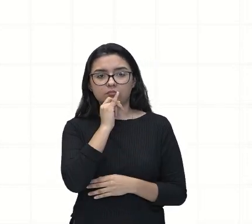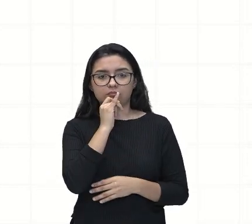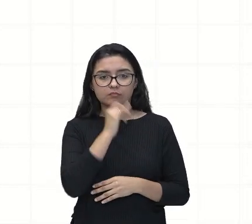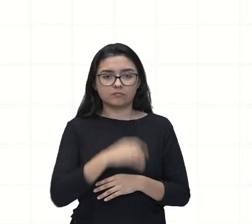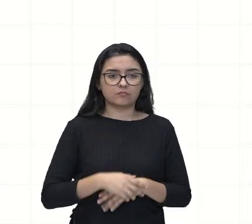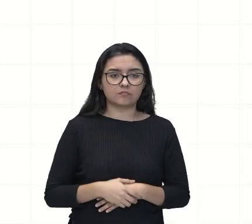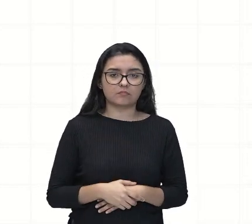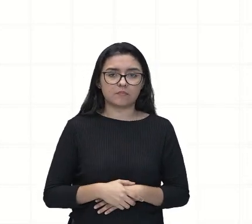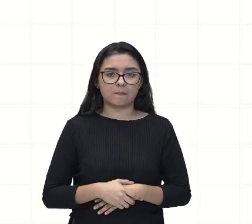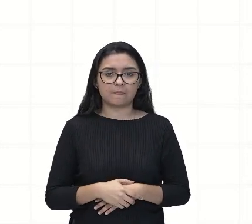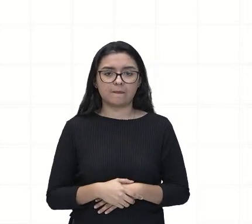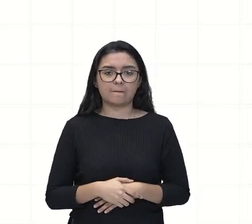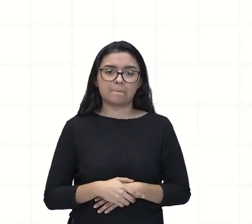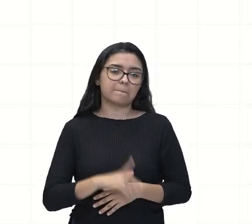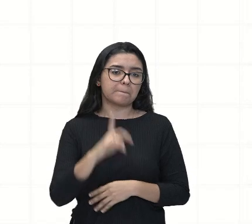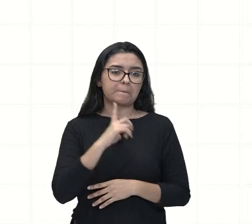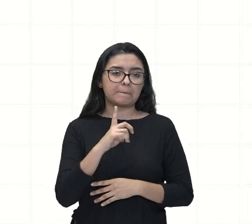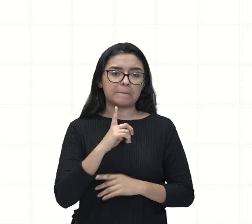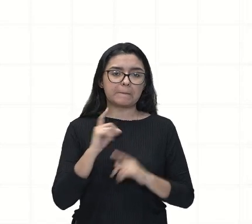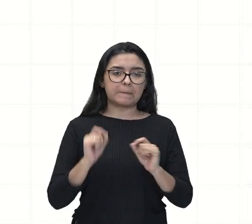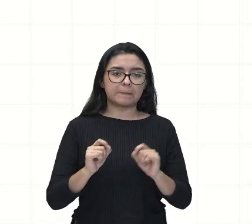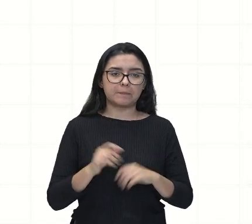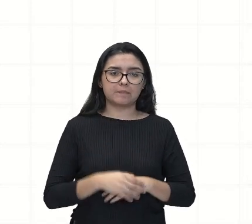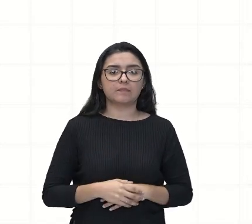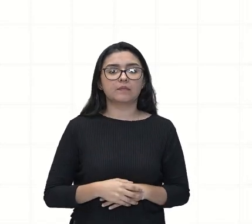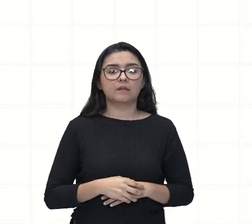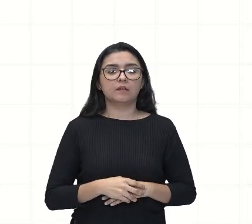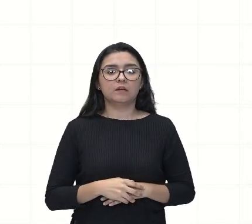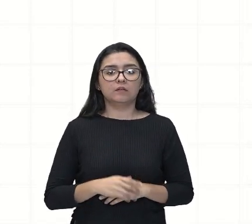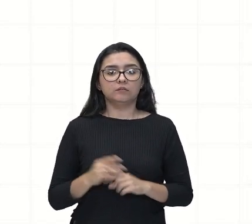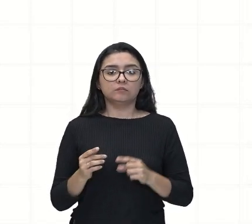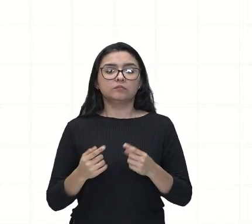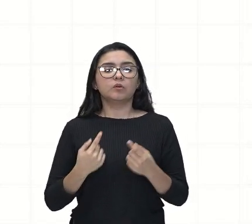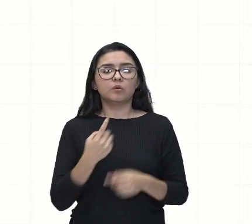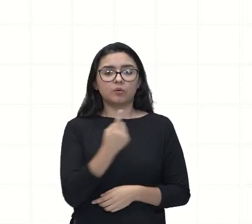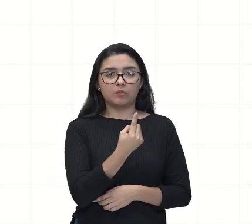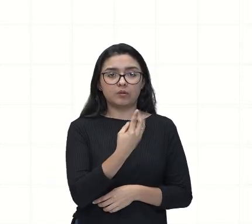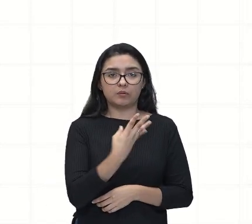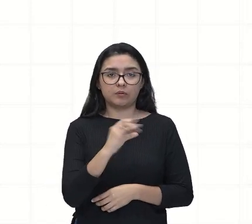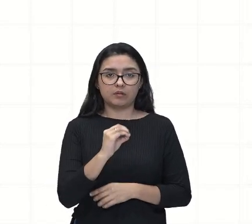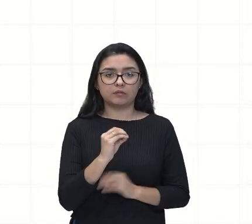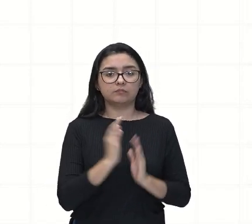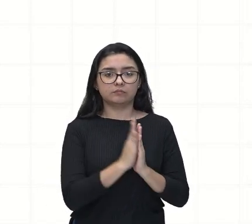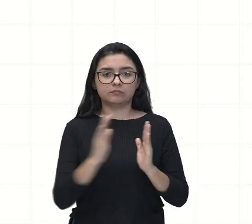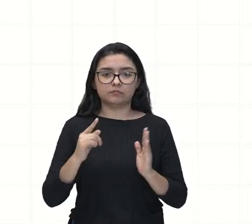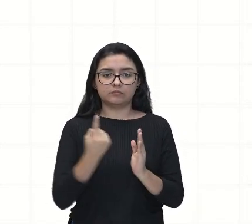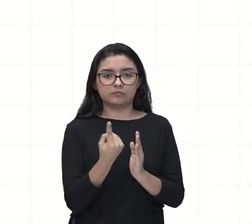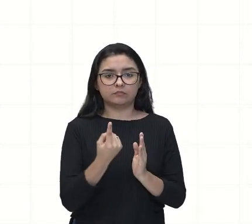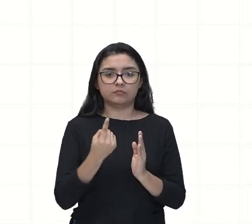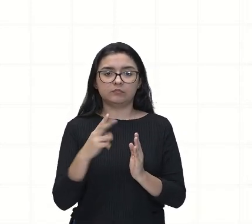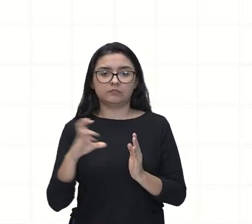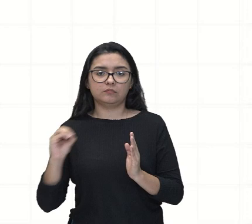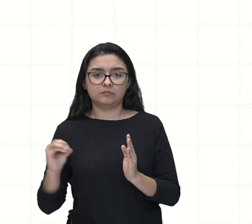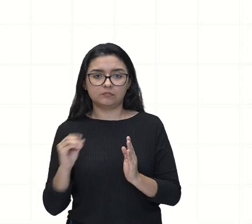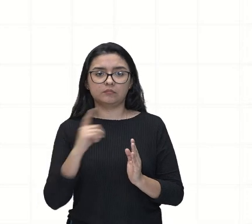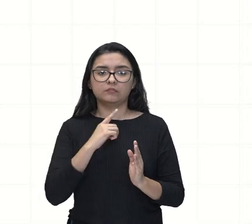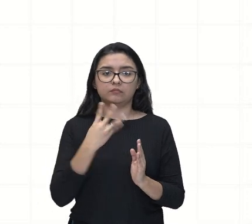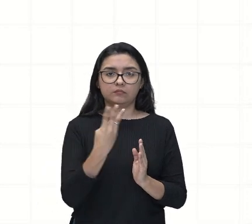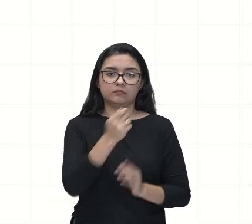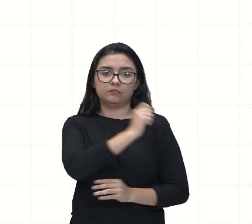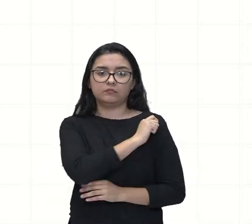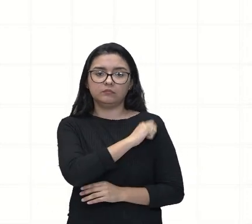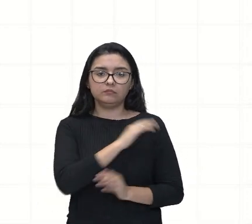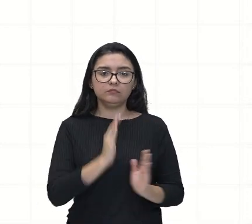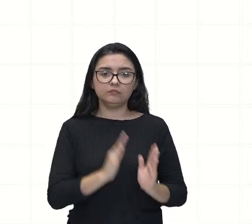ó. Eu tenho 4 alunos. Entre 1,50 e 1,60, eu vou ter